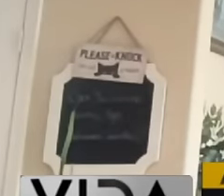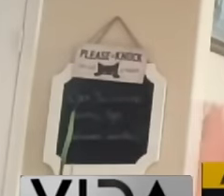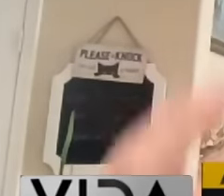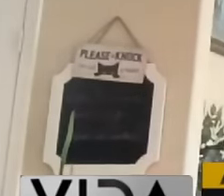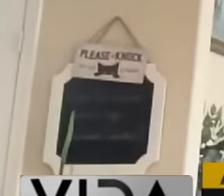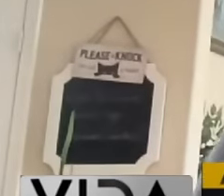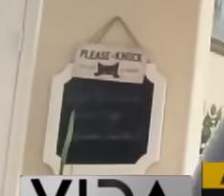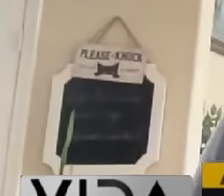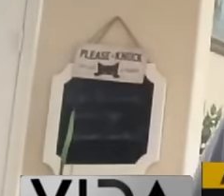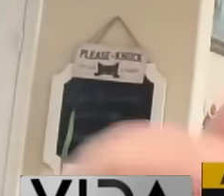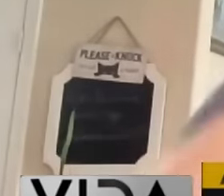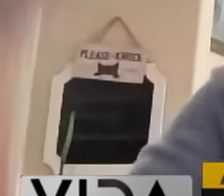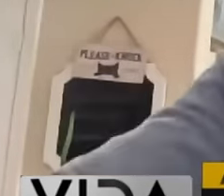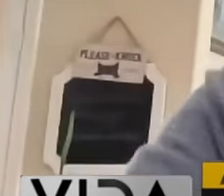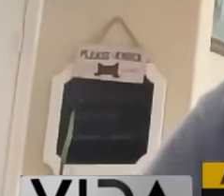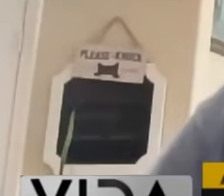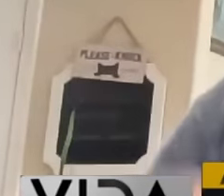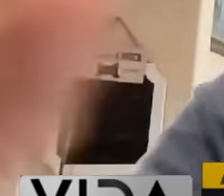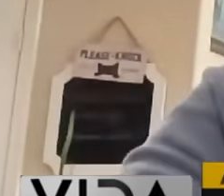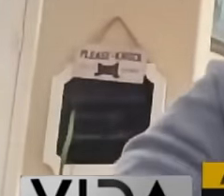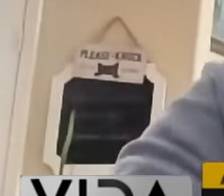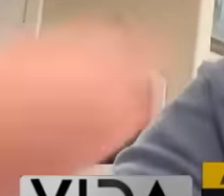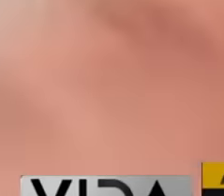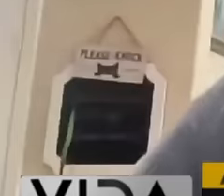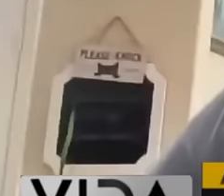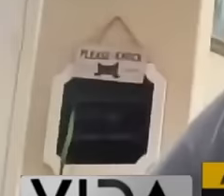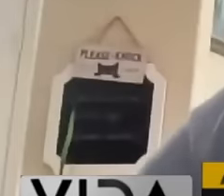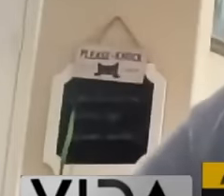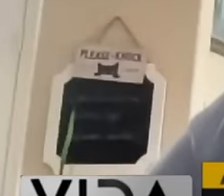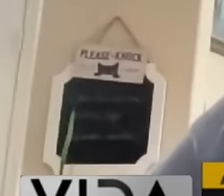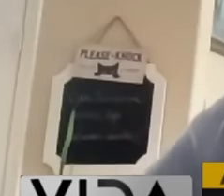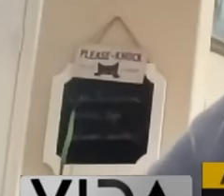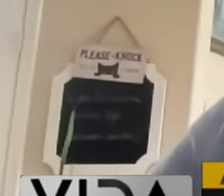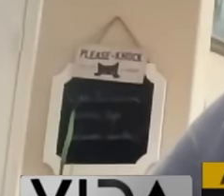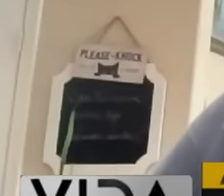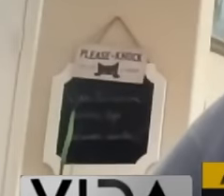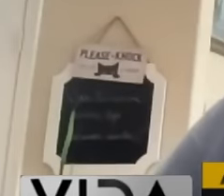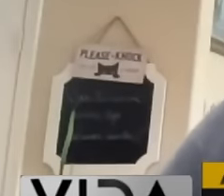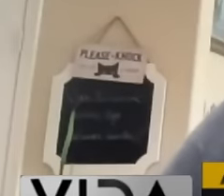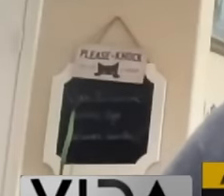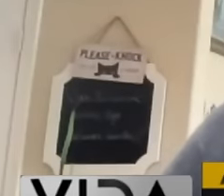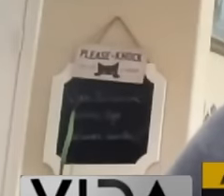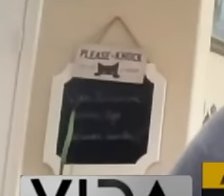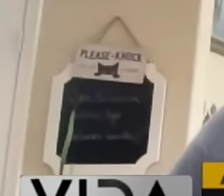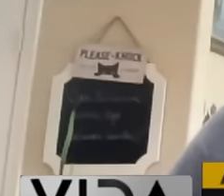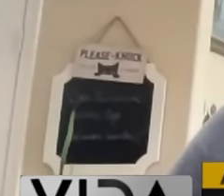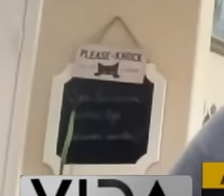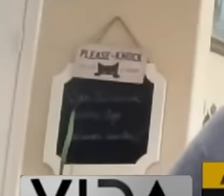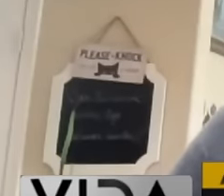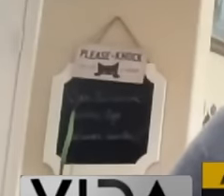Brasil? De jeito nenhum. Se fosse eu, estaria preso. Entendeu? Estaria preso. Então, esse que é o problema.